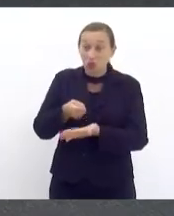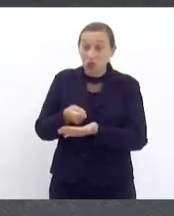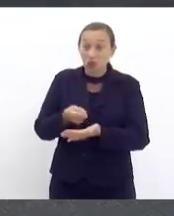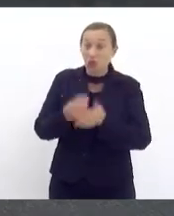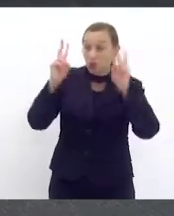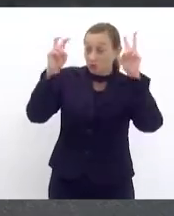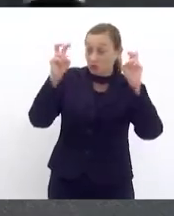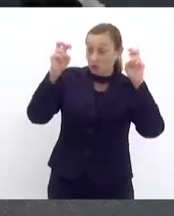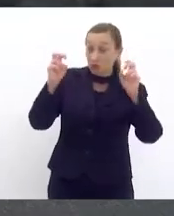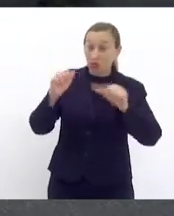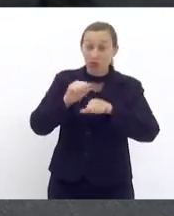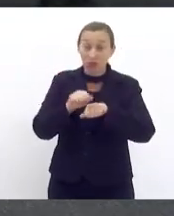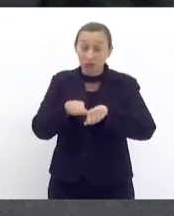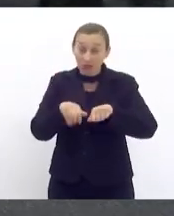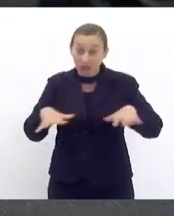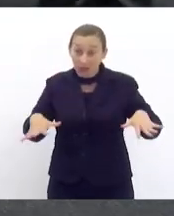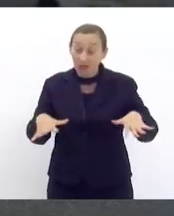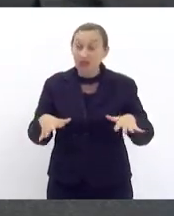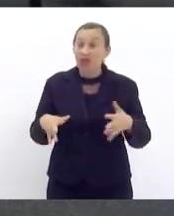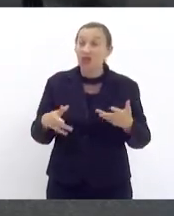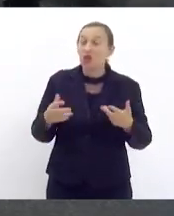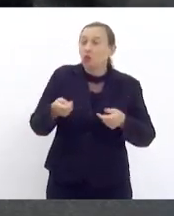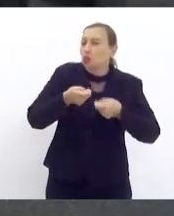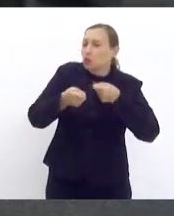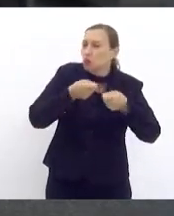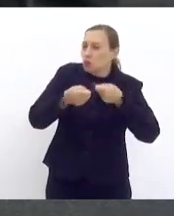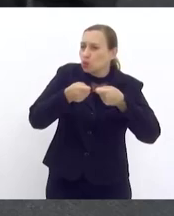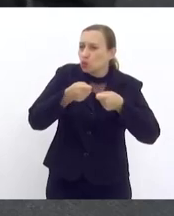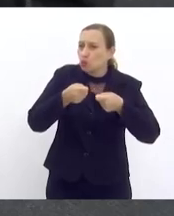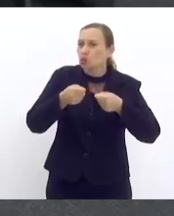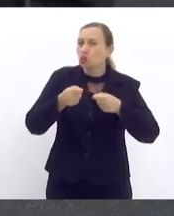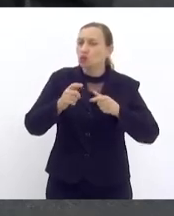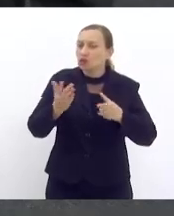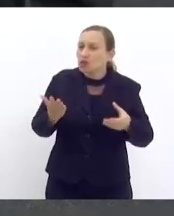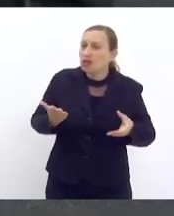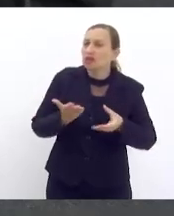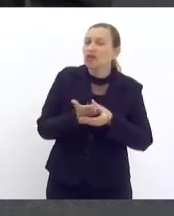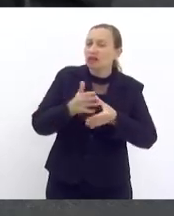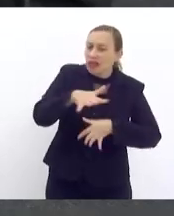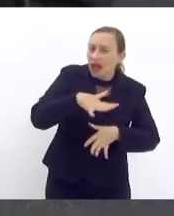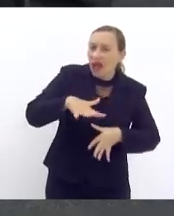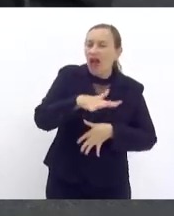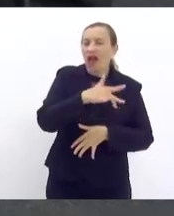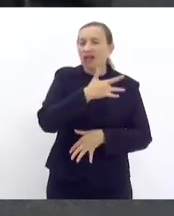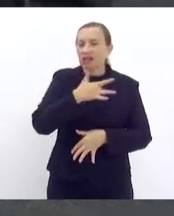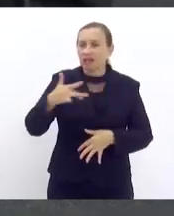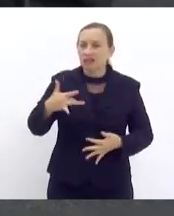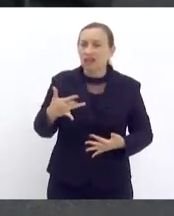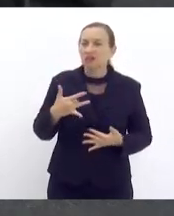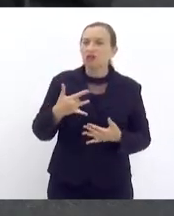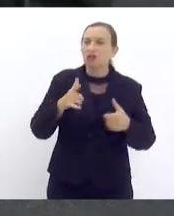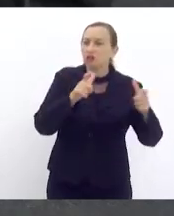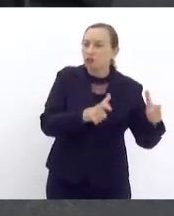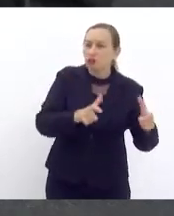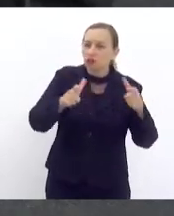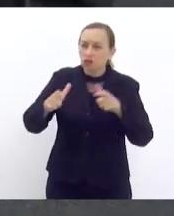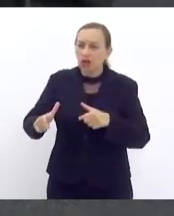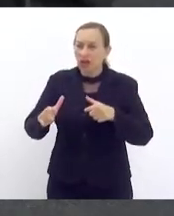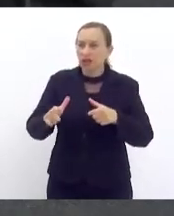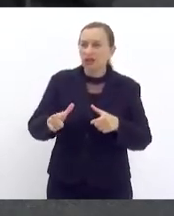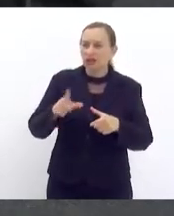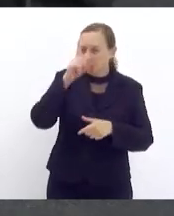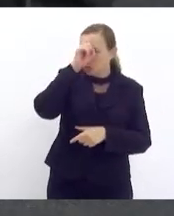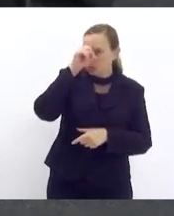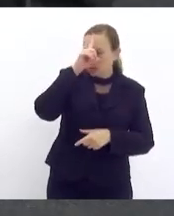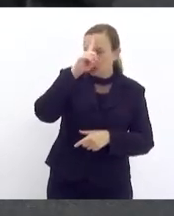da pandemia as questões da do controle das ações da área da saúde dos estabelecimentos de saúde